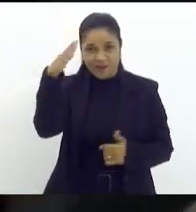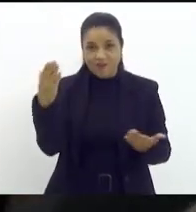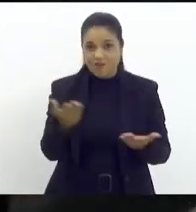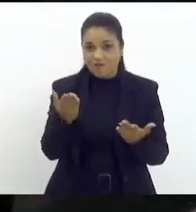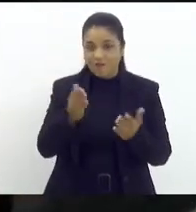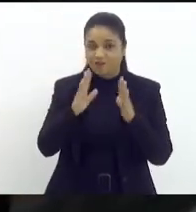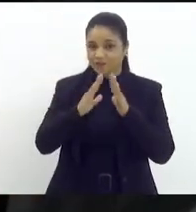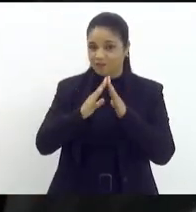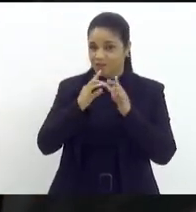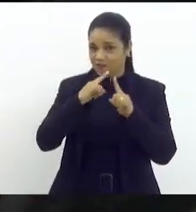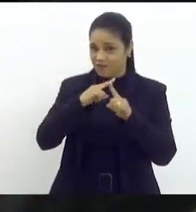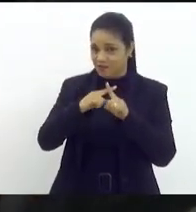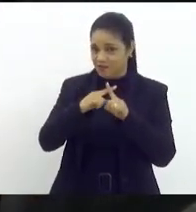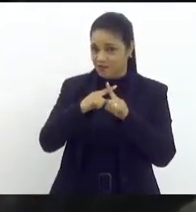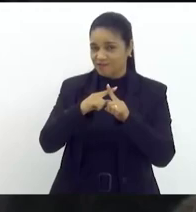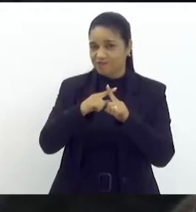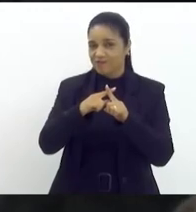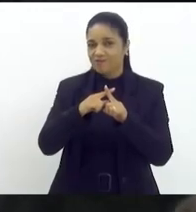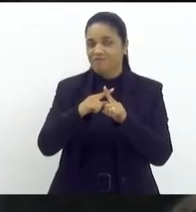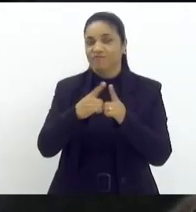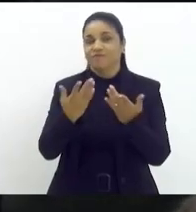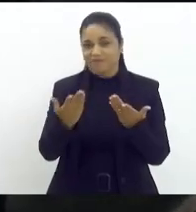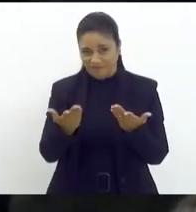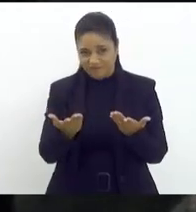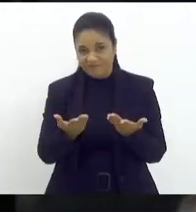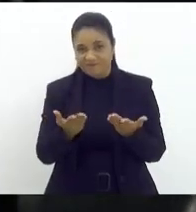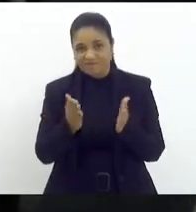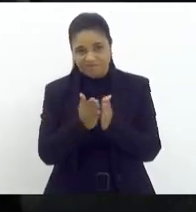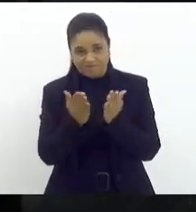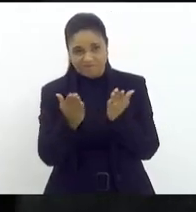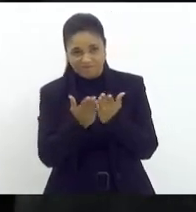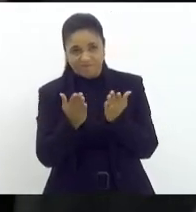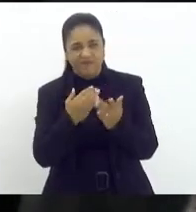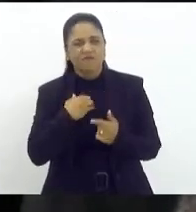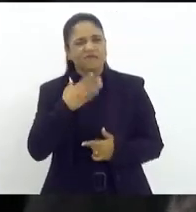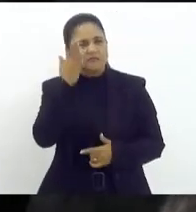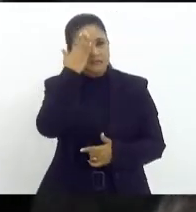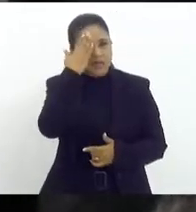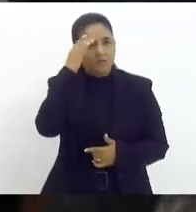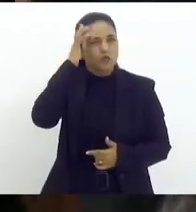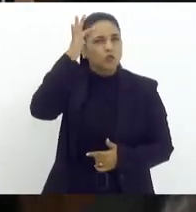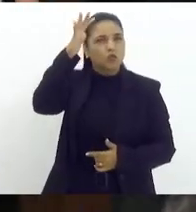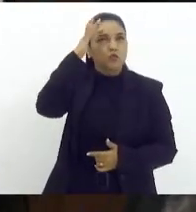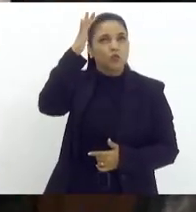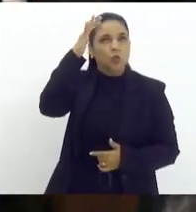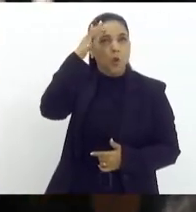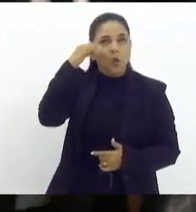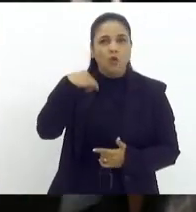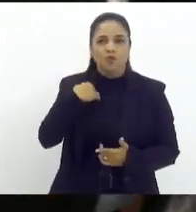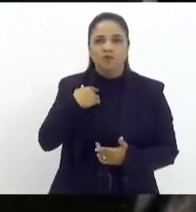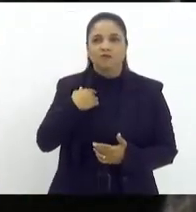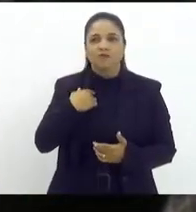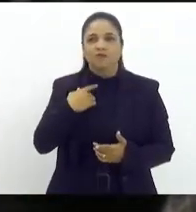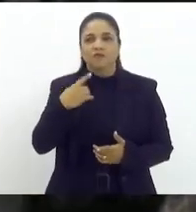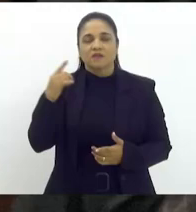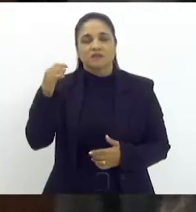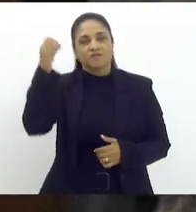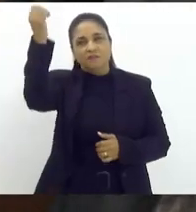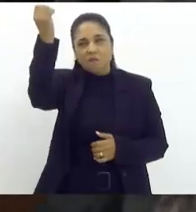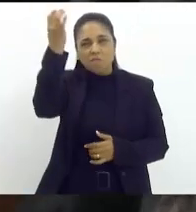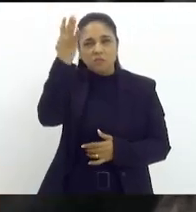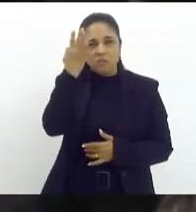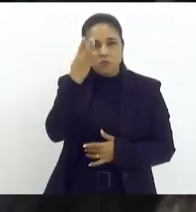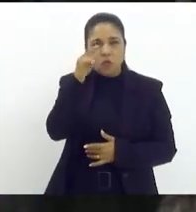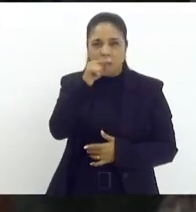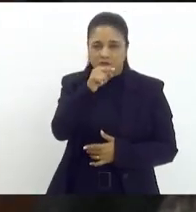que nos seus sonhos às vezes ela sonha com aquelas entidades de luz que vem abençoá-la